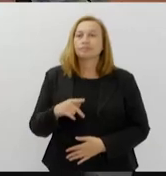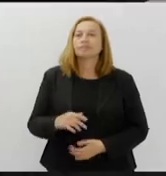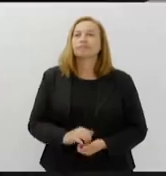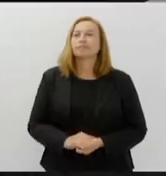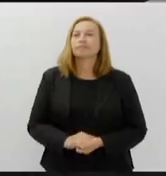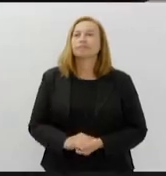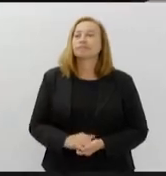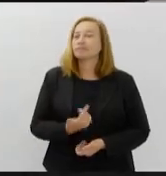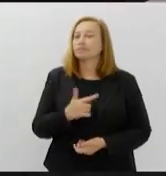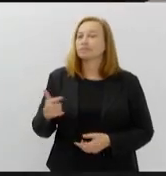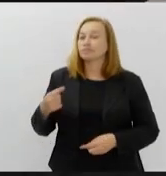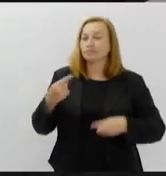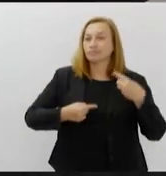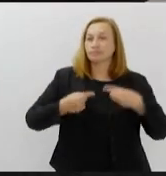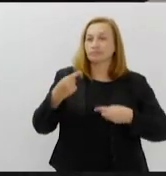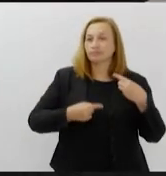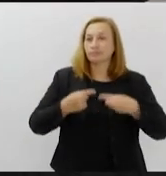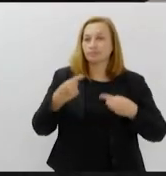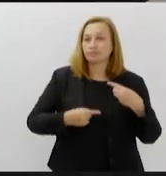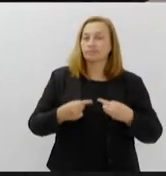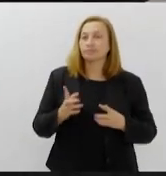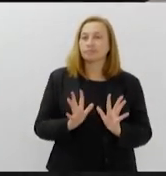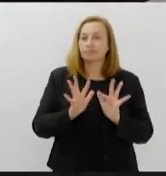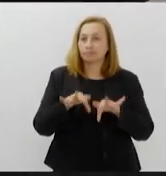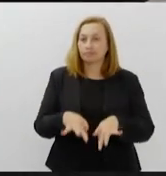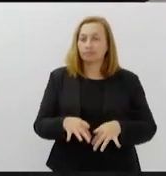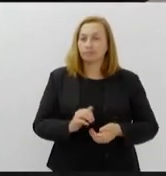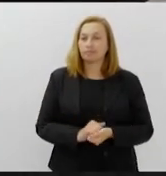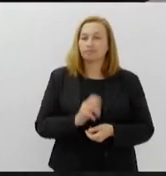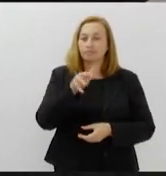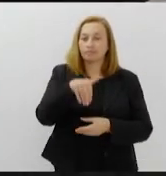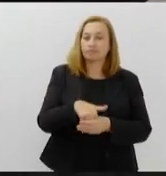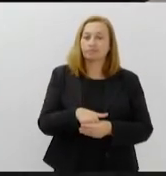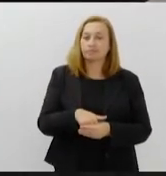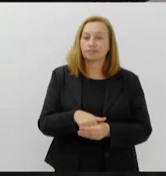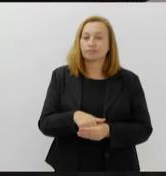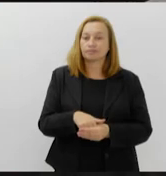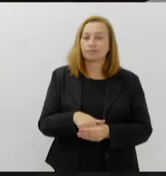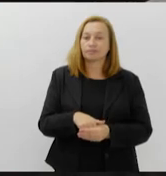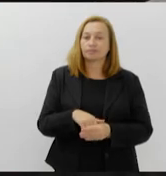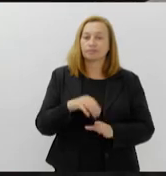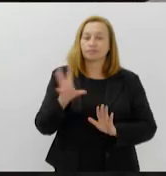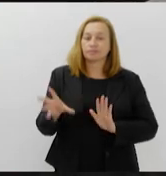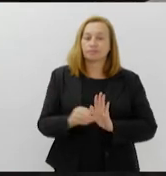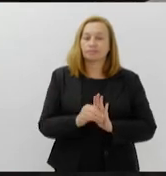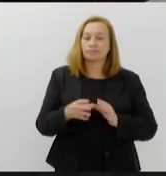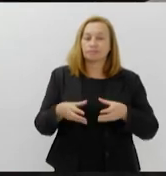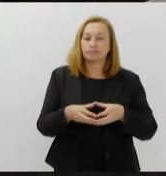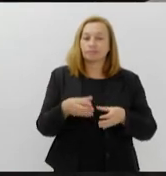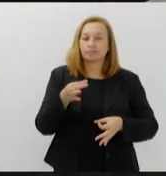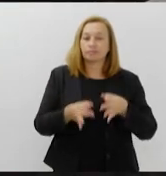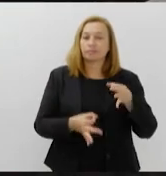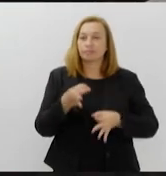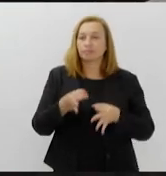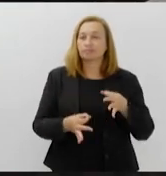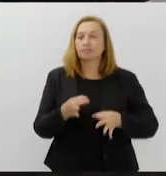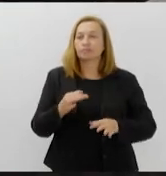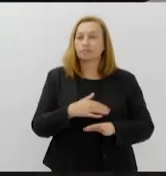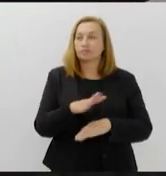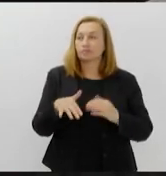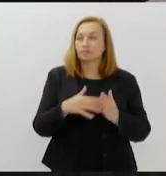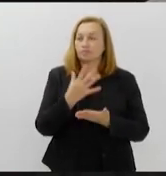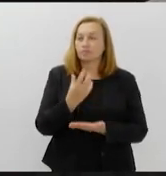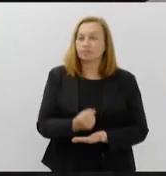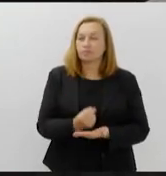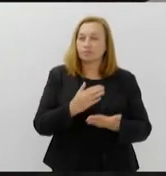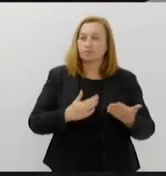Não havendo mais quem queira discutir, encerrada a discussão. Em votação, a emenda da Comissão de Constituição e Justiça. Senhores que